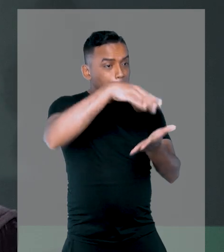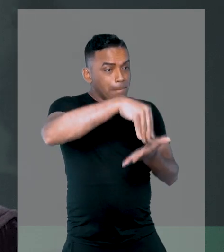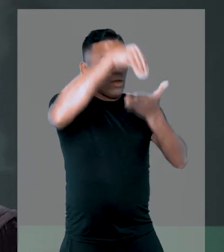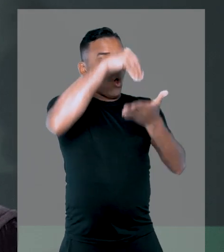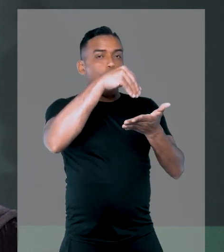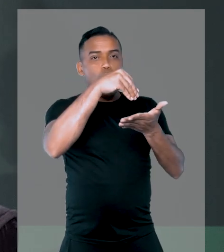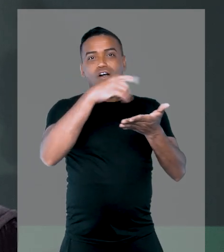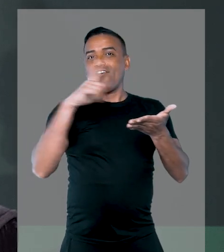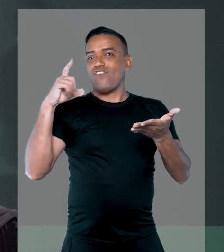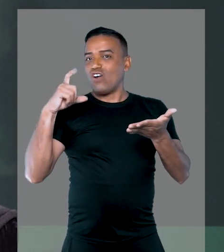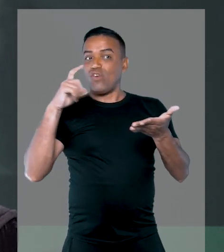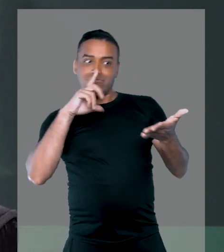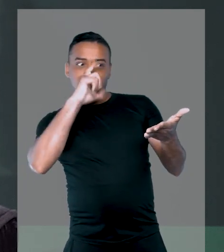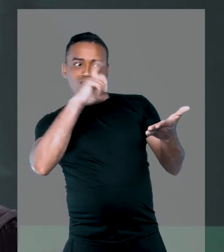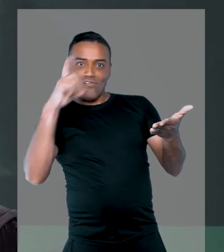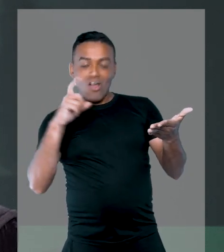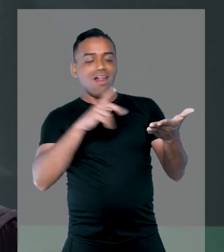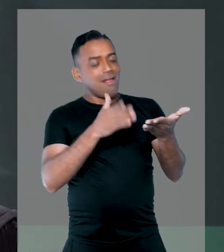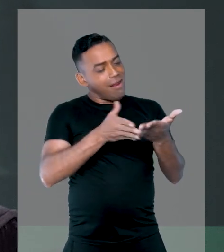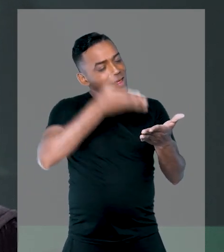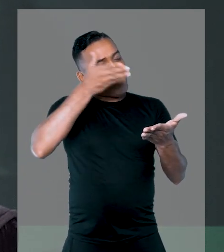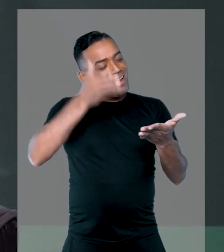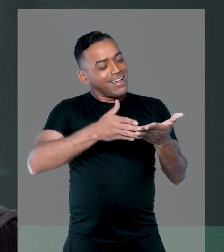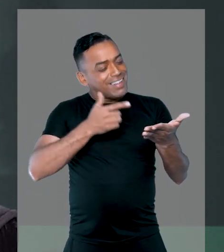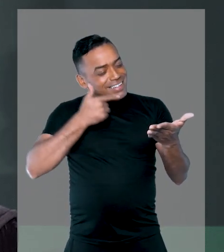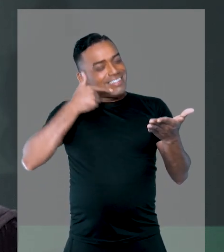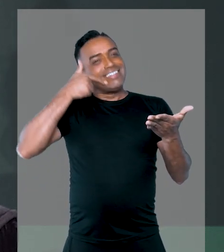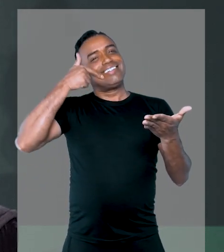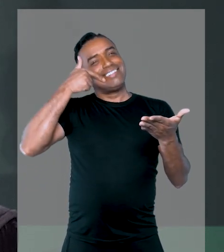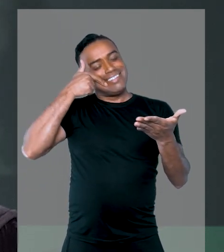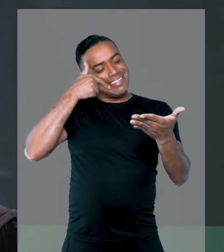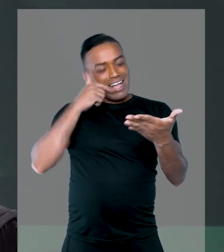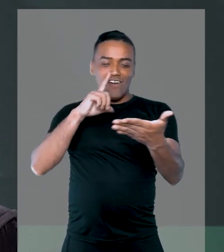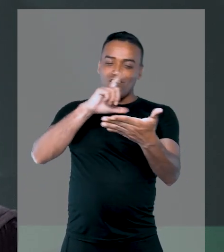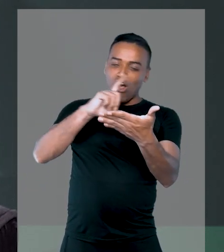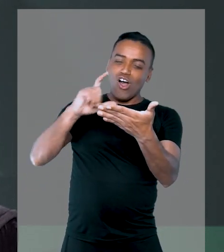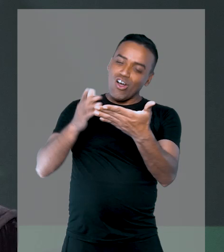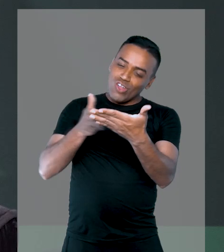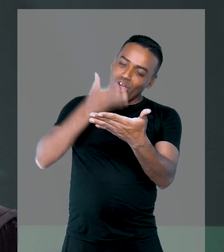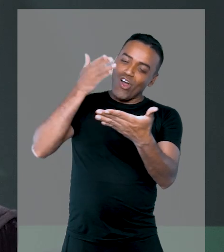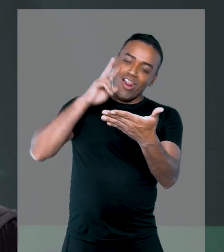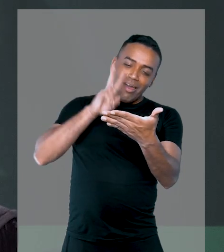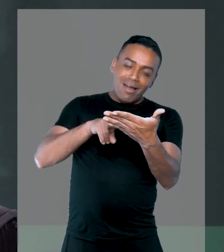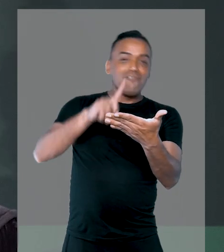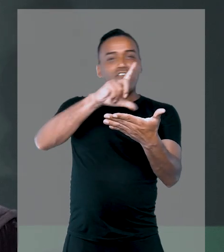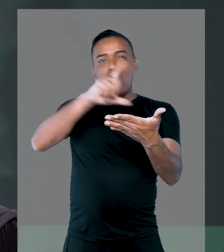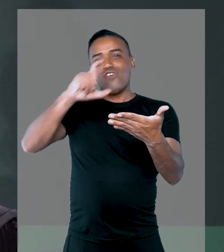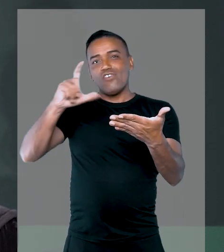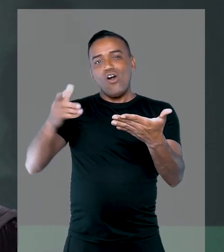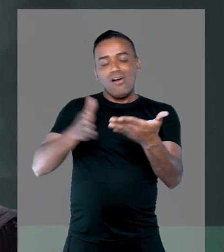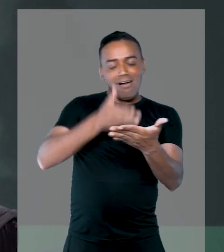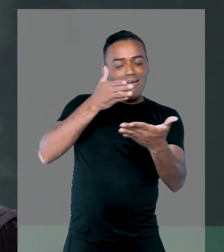fotos disso. Ela ficava folheando assim, ela ficava com um sorrisinho, aí ela parava nas fotos e ficava olhando as fotos. E